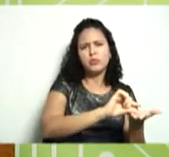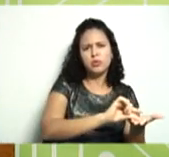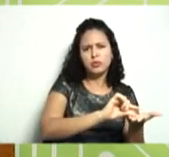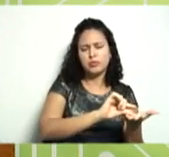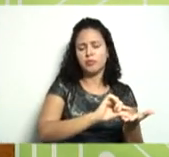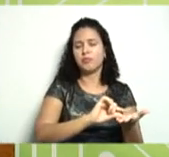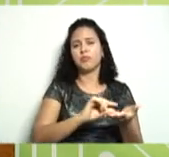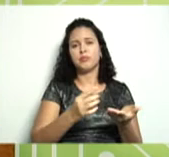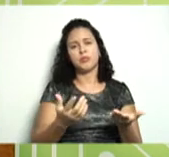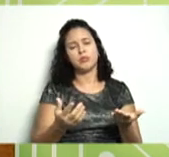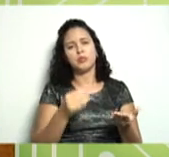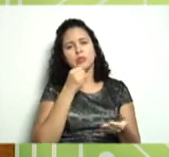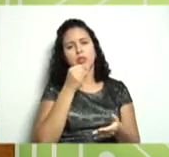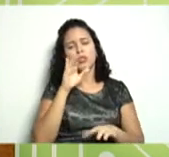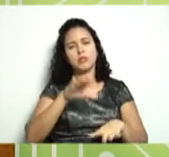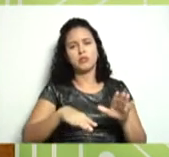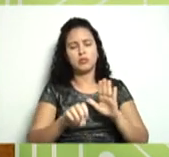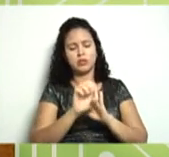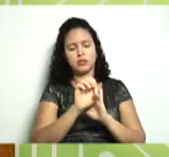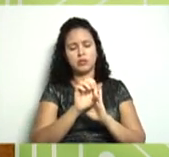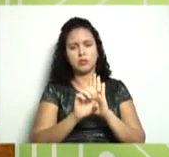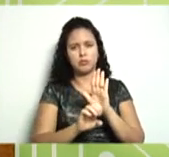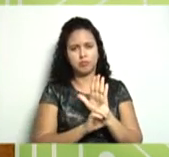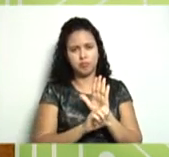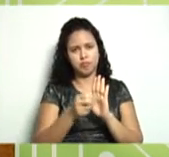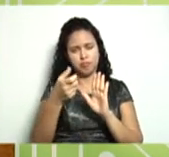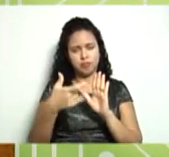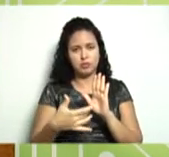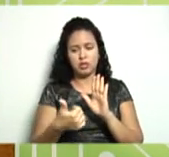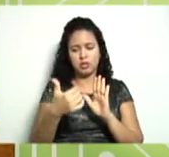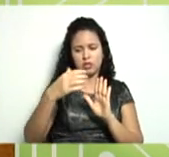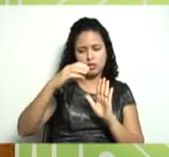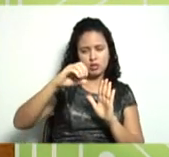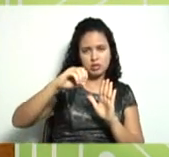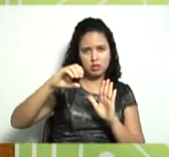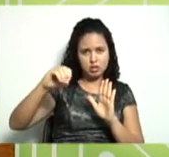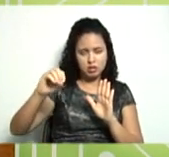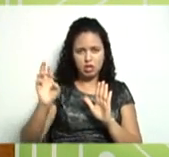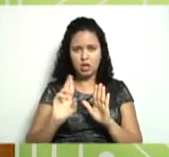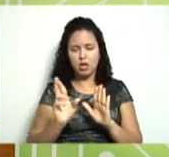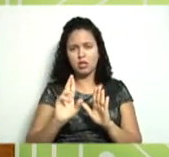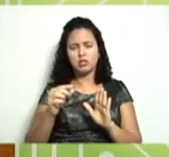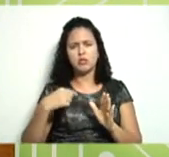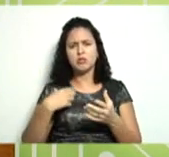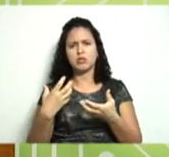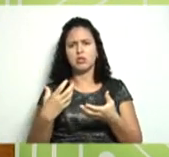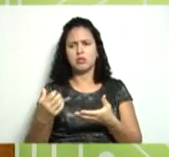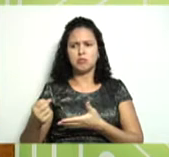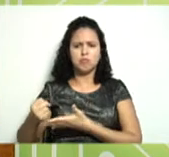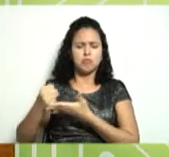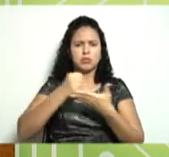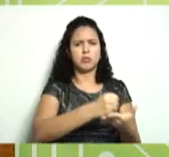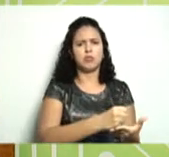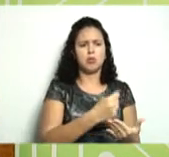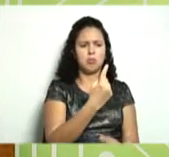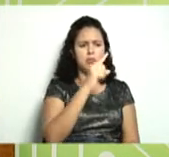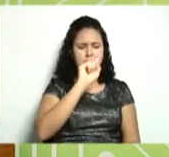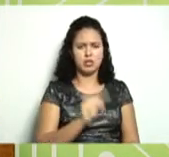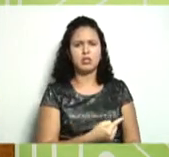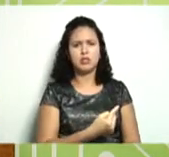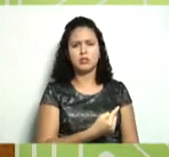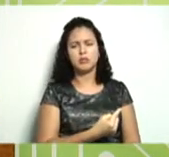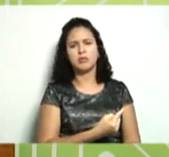estatuto aí hoje diz que a cota parte mínima seja de 100 reais. Mas eu sou uma pessoa capitalizada e eu quero entrar com 1 milhão. Mas